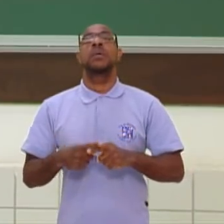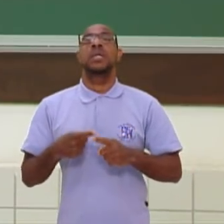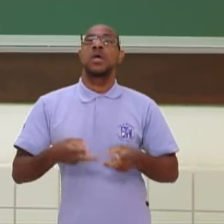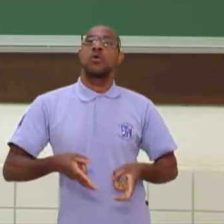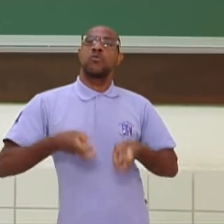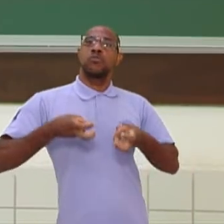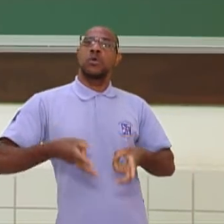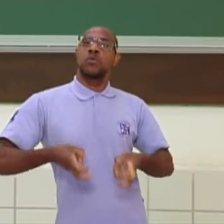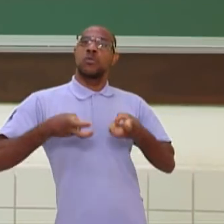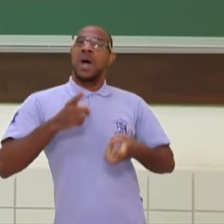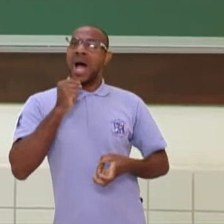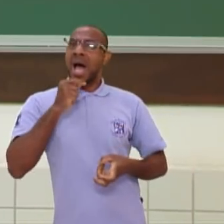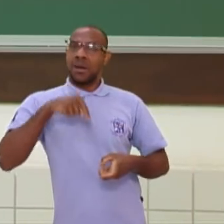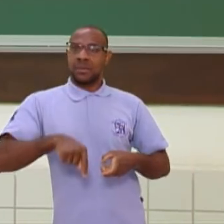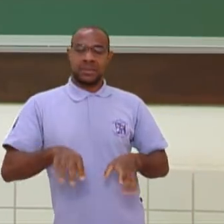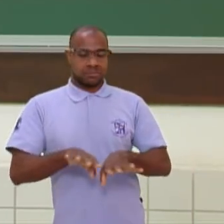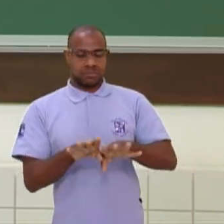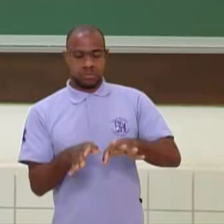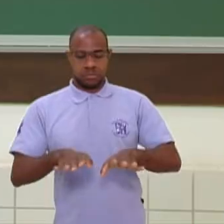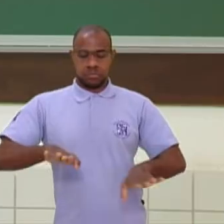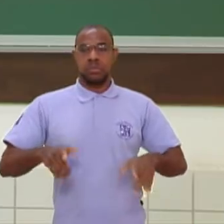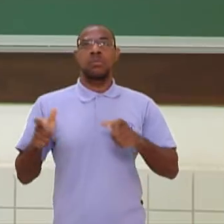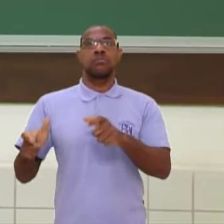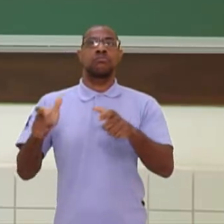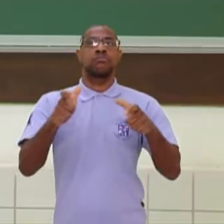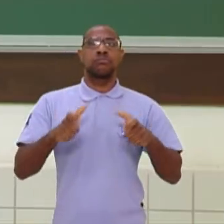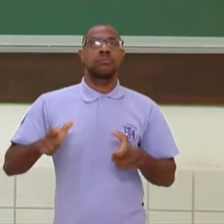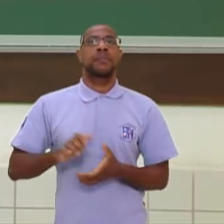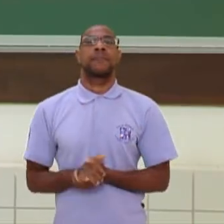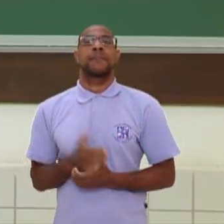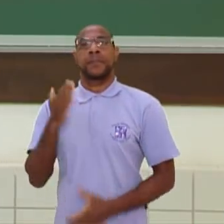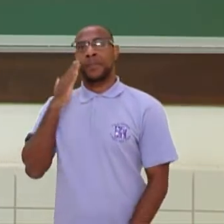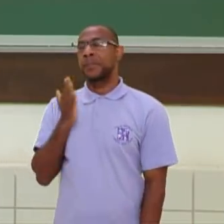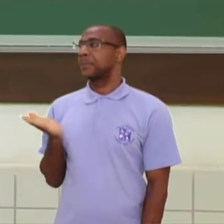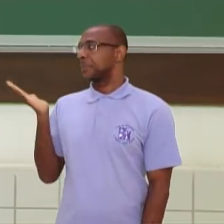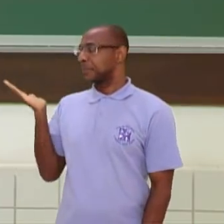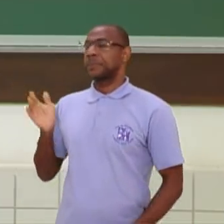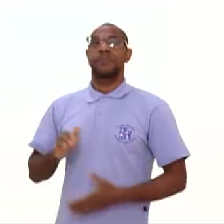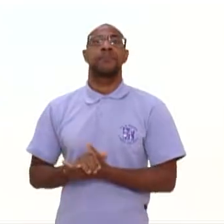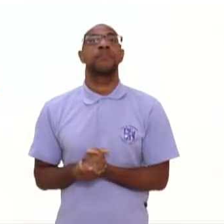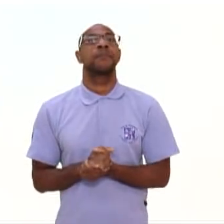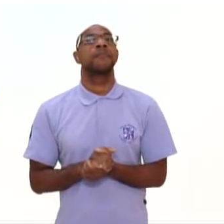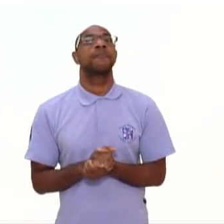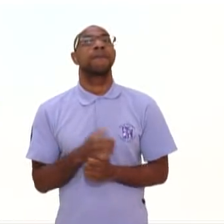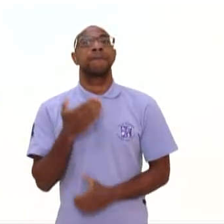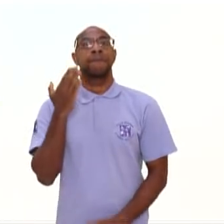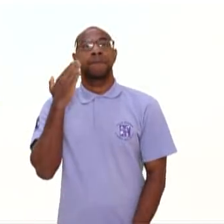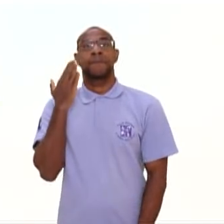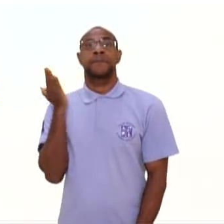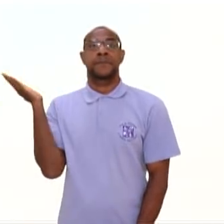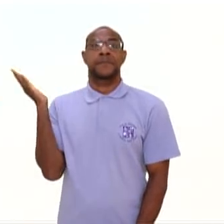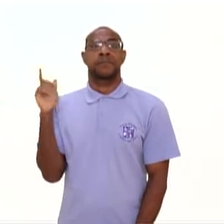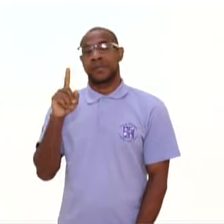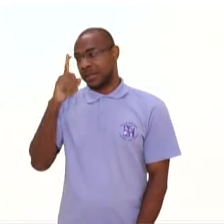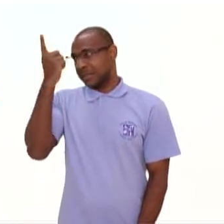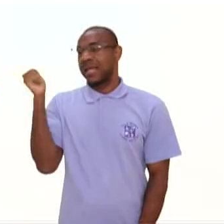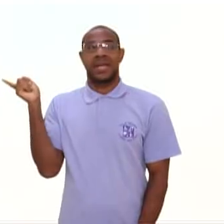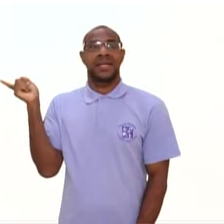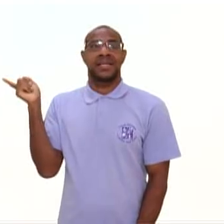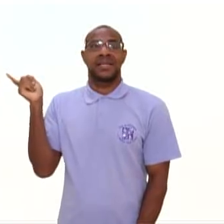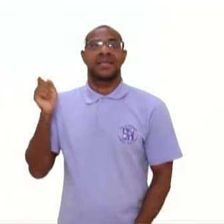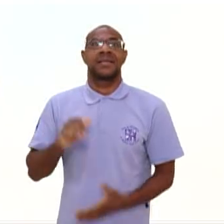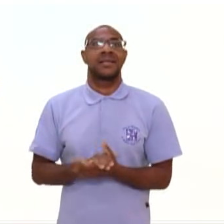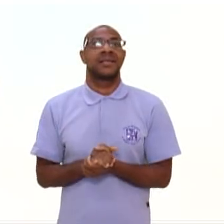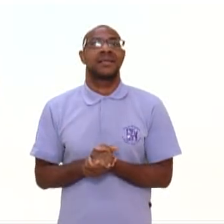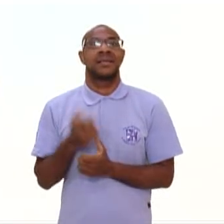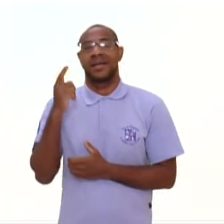de água que acabamos tendo ali em determinadas regiões, certo? Vamos avançar aqui novamente? Então, temos aqui, ó, mais uma ideia, até fiz questão de trazer